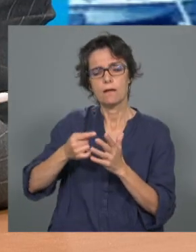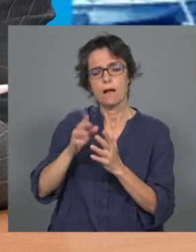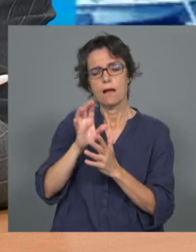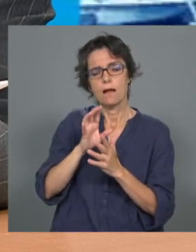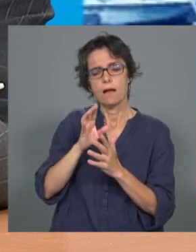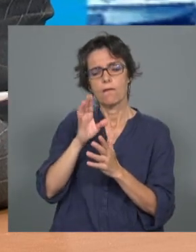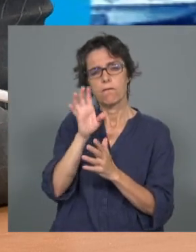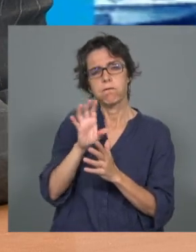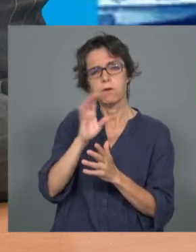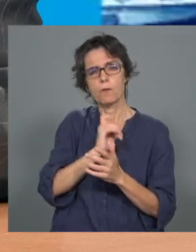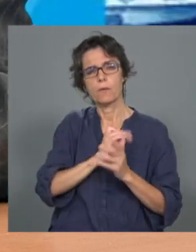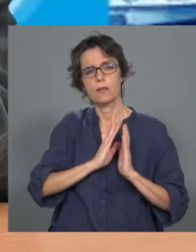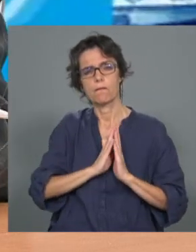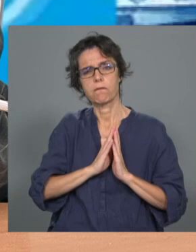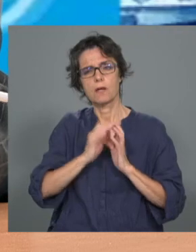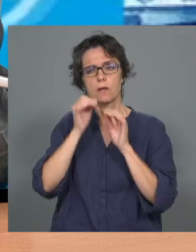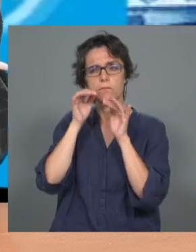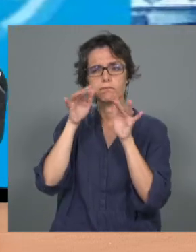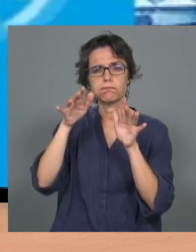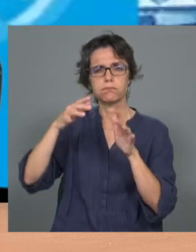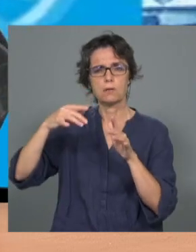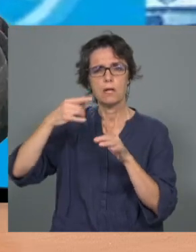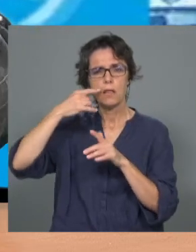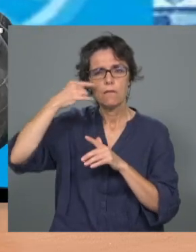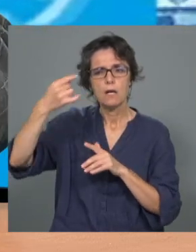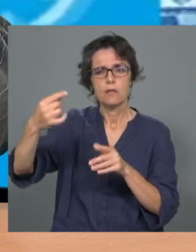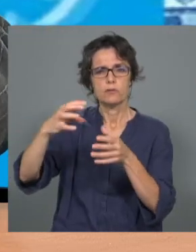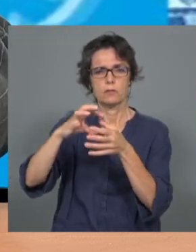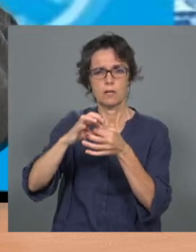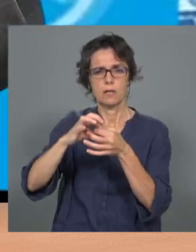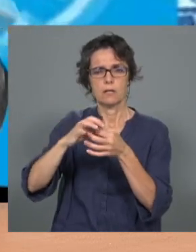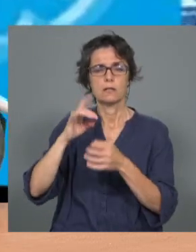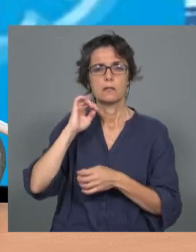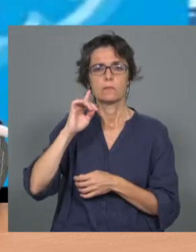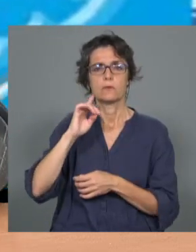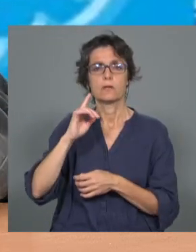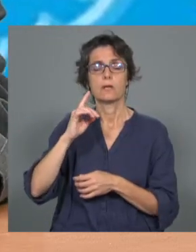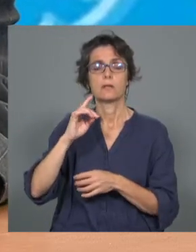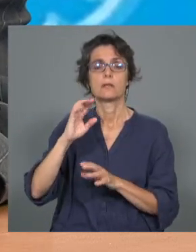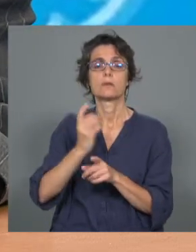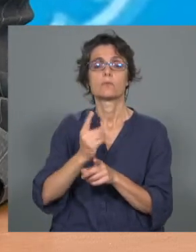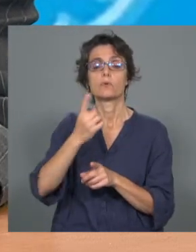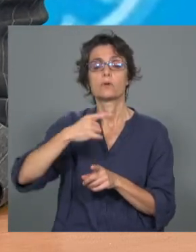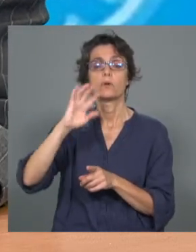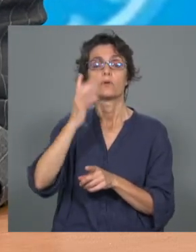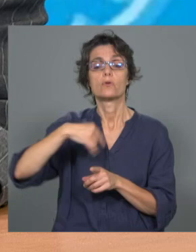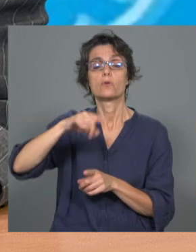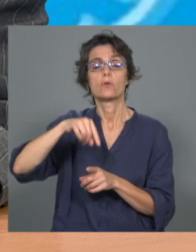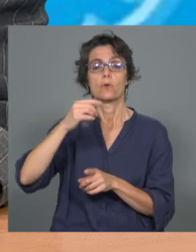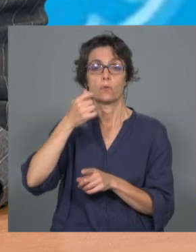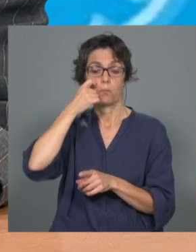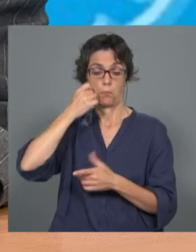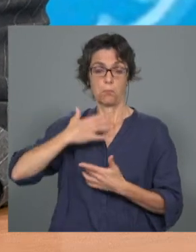muito importante, apesar de nós sermos, quando digo nós os humanos, somos